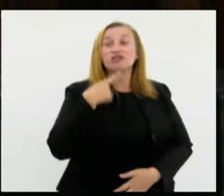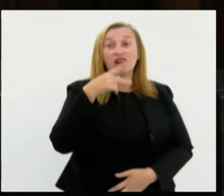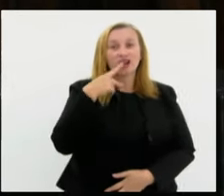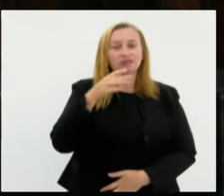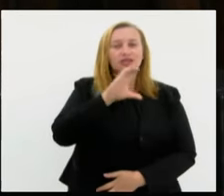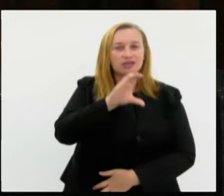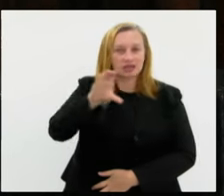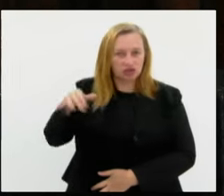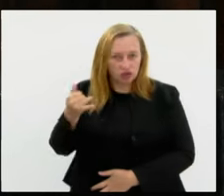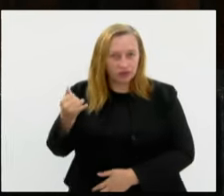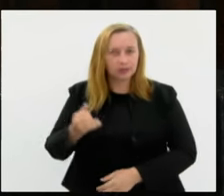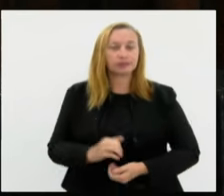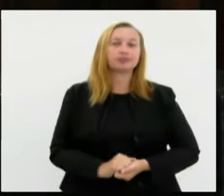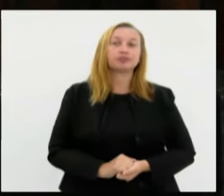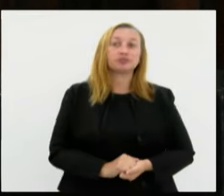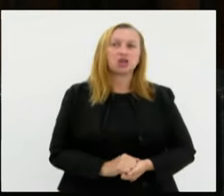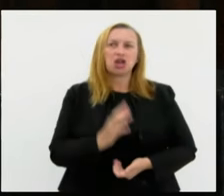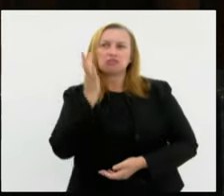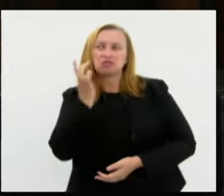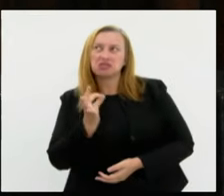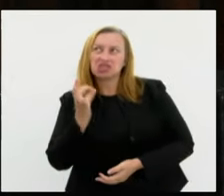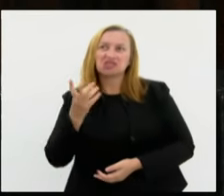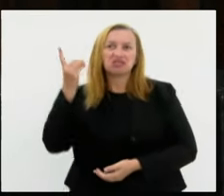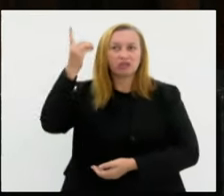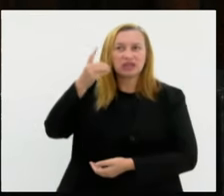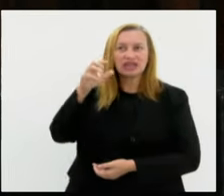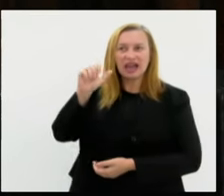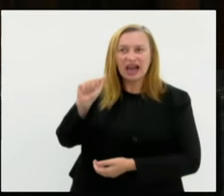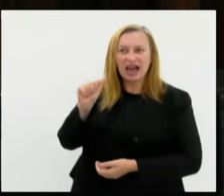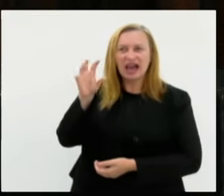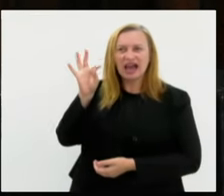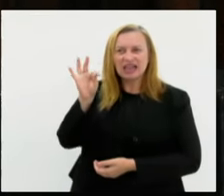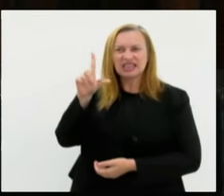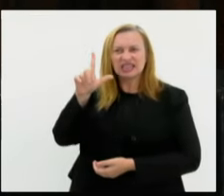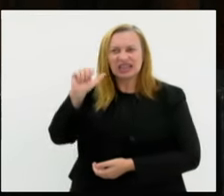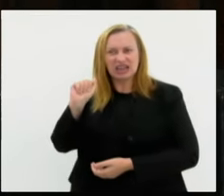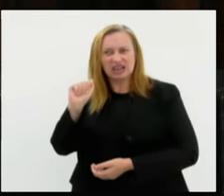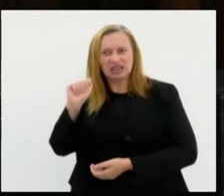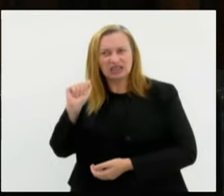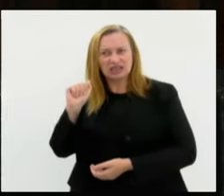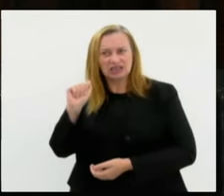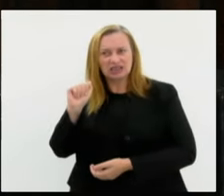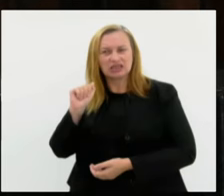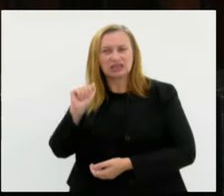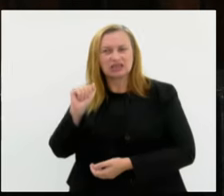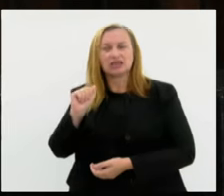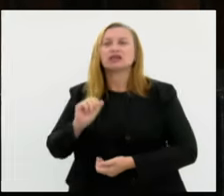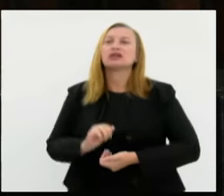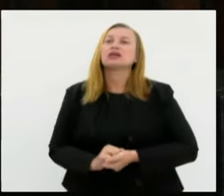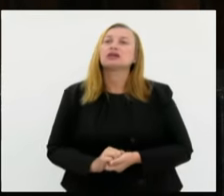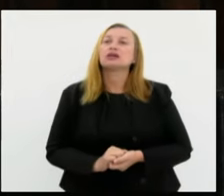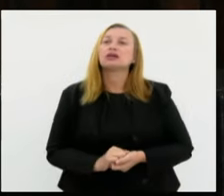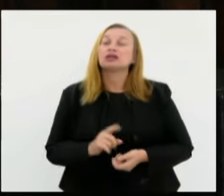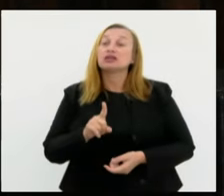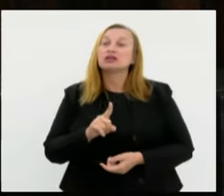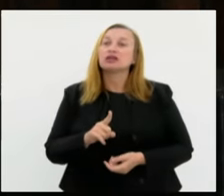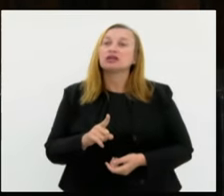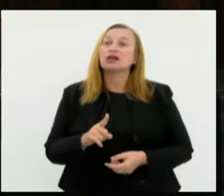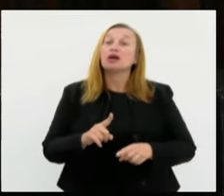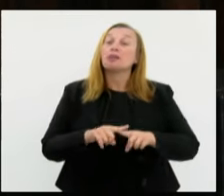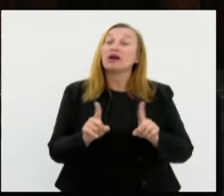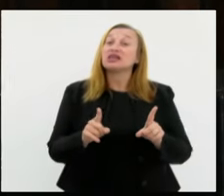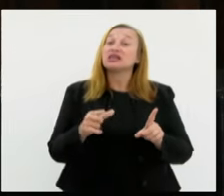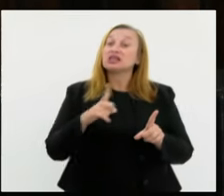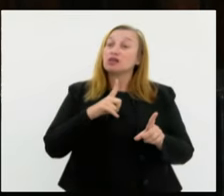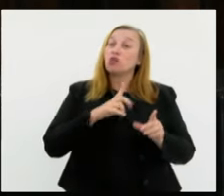CCJ. Eu não sei se o deputado Átila Nunes foi deputado constituinte. Nós temos aqui presentes hoje, senhor presidente,